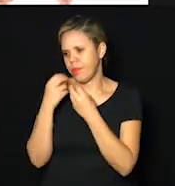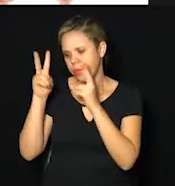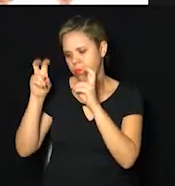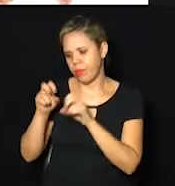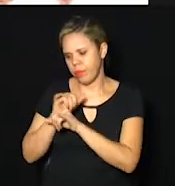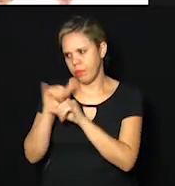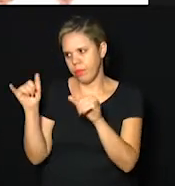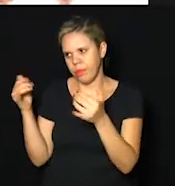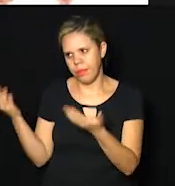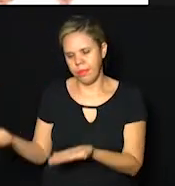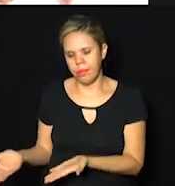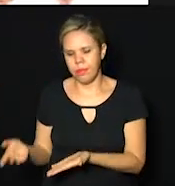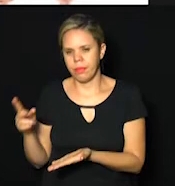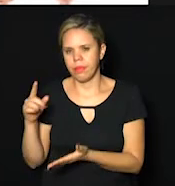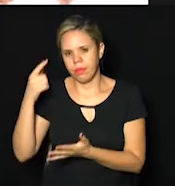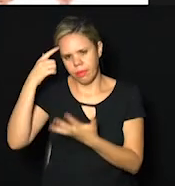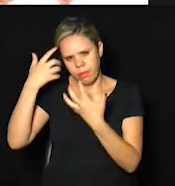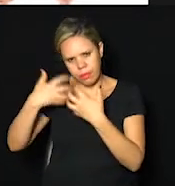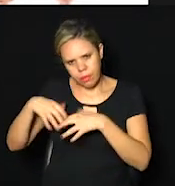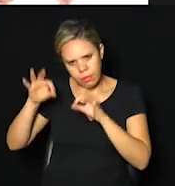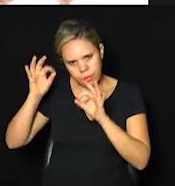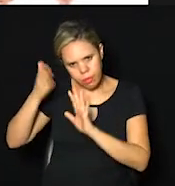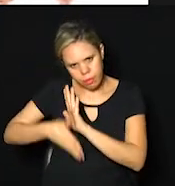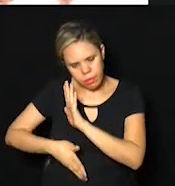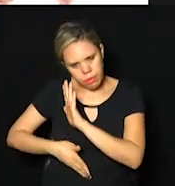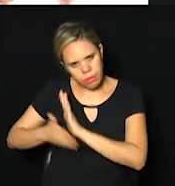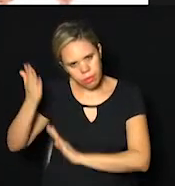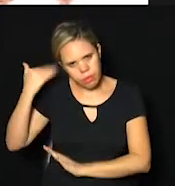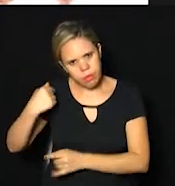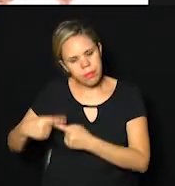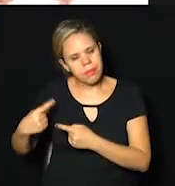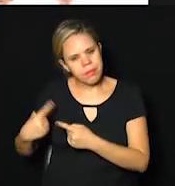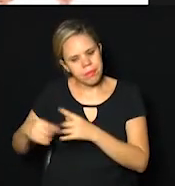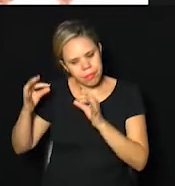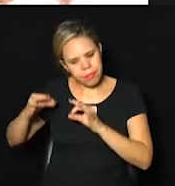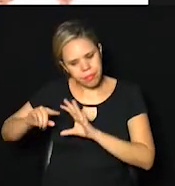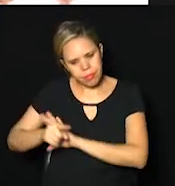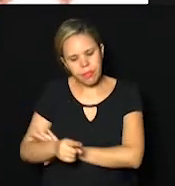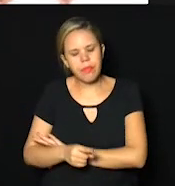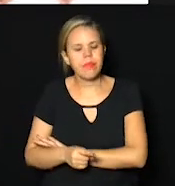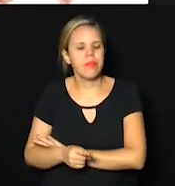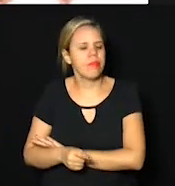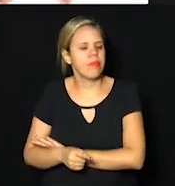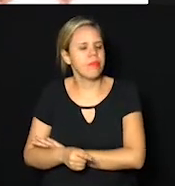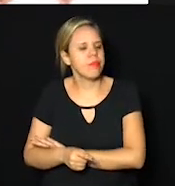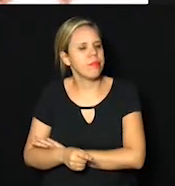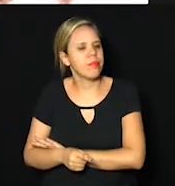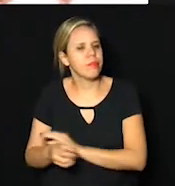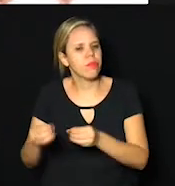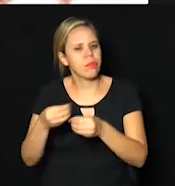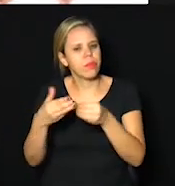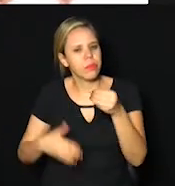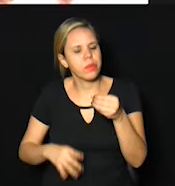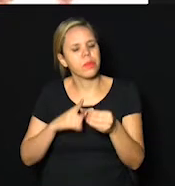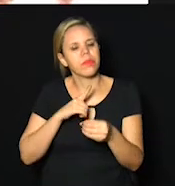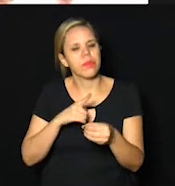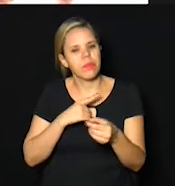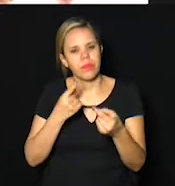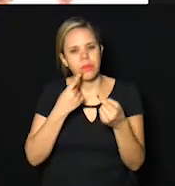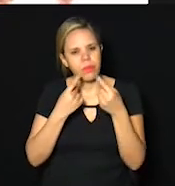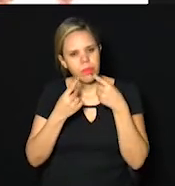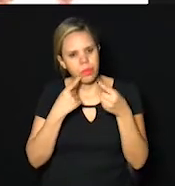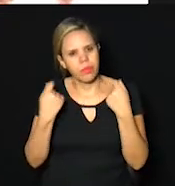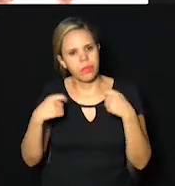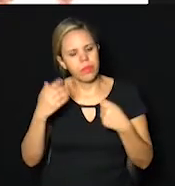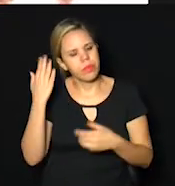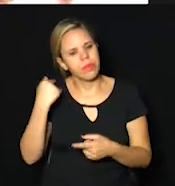você, é racionalidade. Ele tem que saber por quê. Lembra aquilo que eu disse agora? Argumento. Ele precisa saber